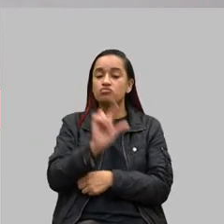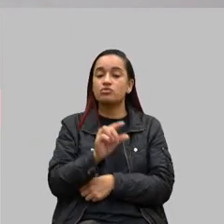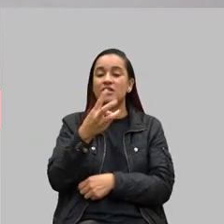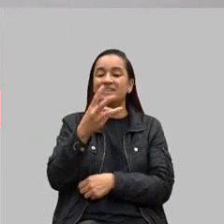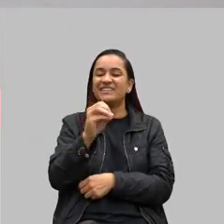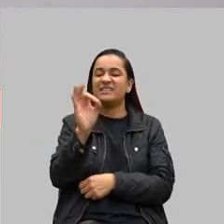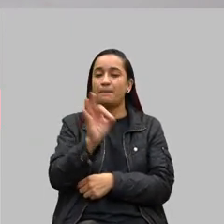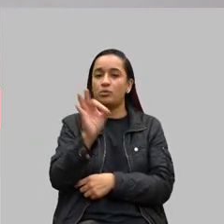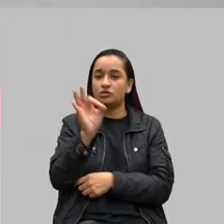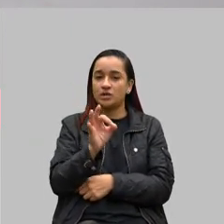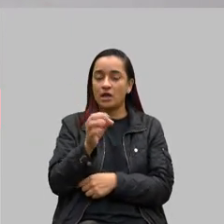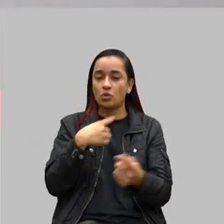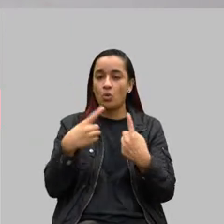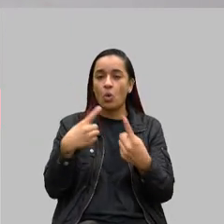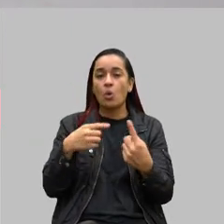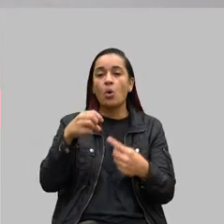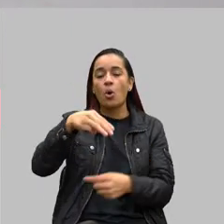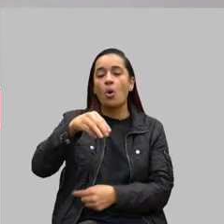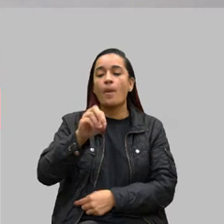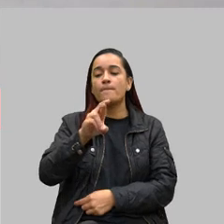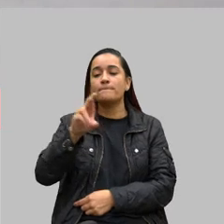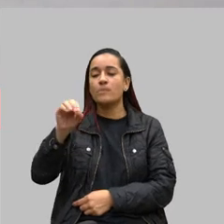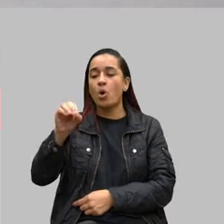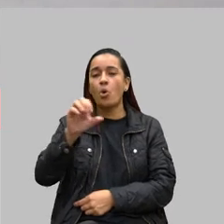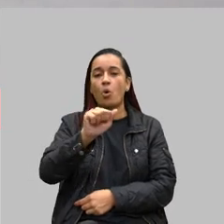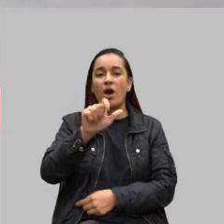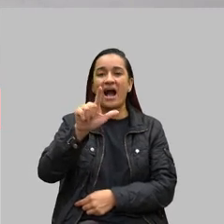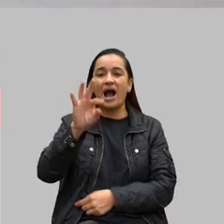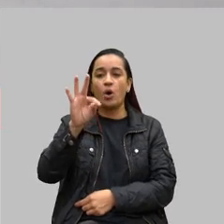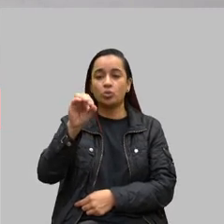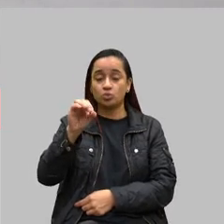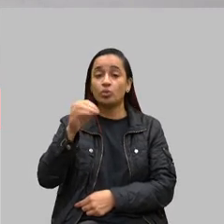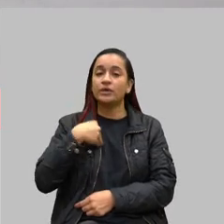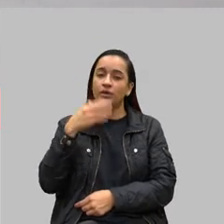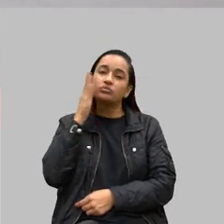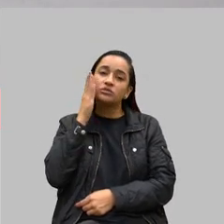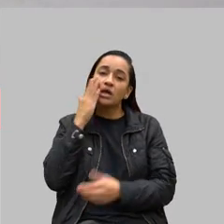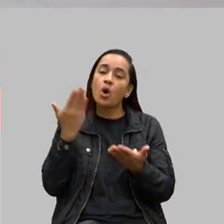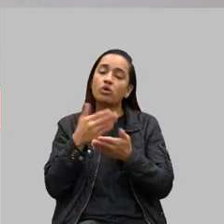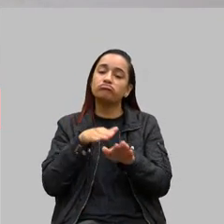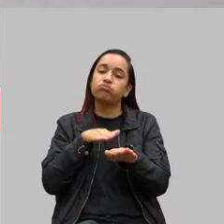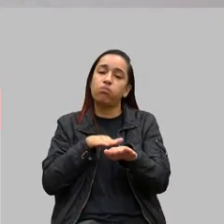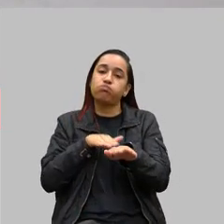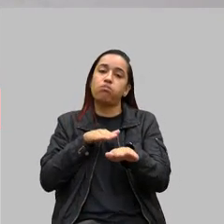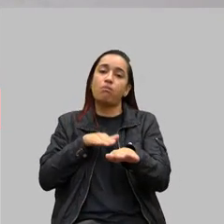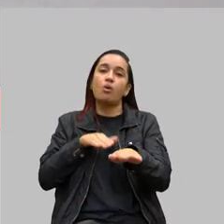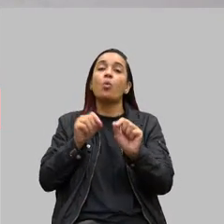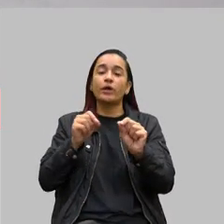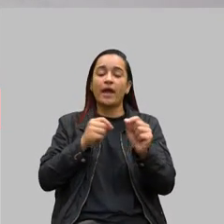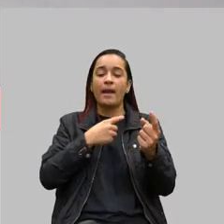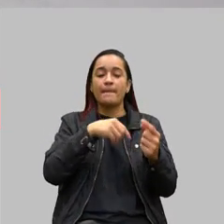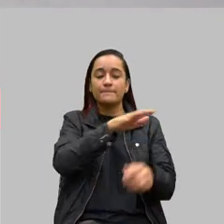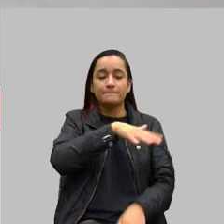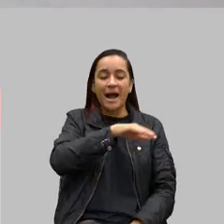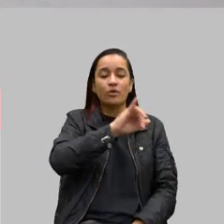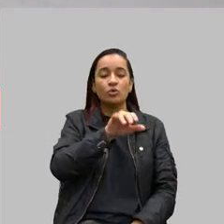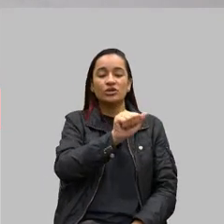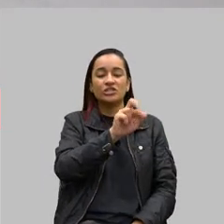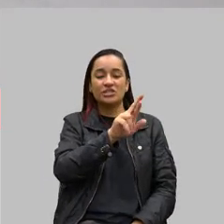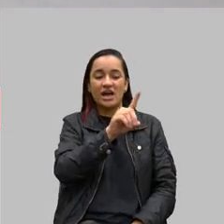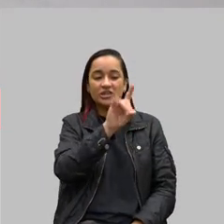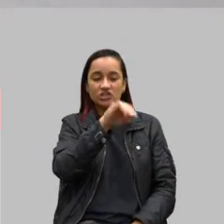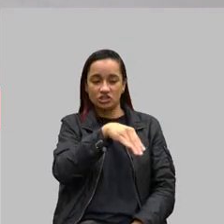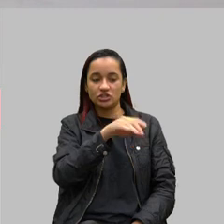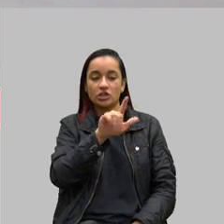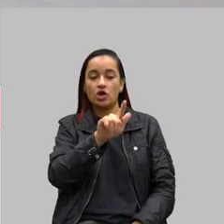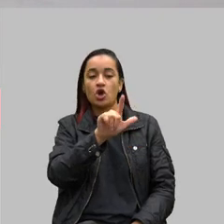que hoje é um grande gargalo né para toda a população de Vespasiano que será do Jardim da Glória até o centro de Belo Horizonte